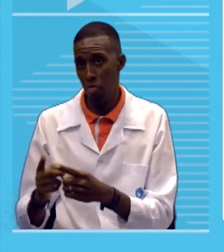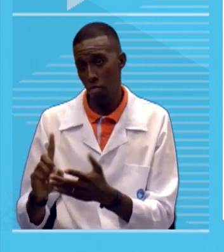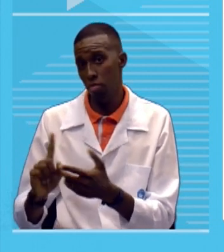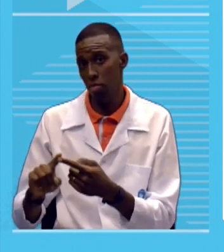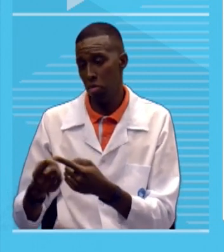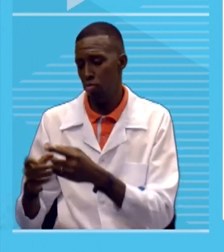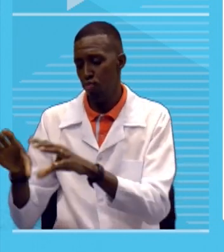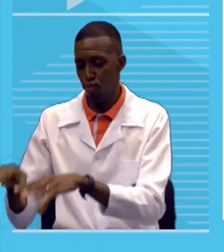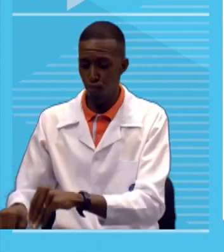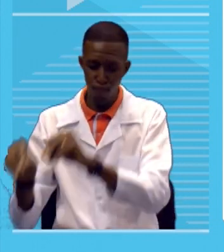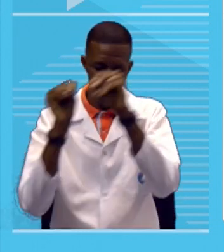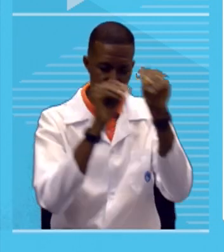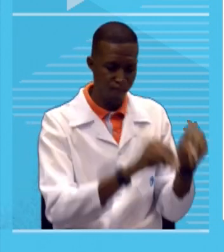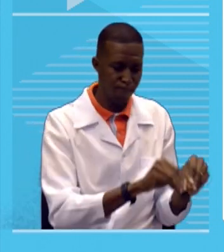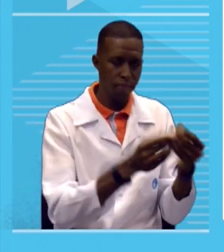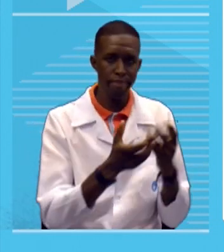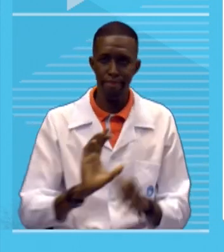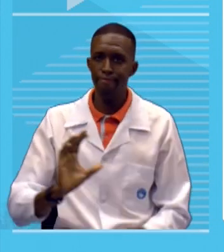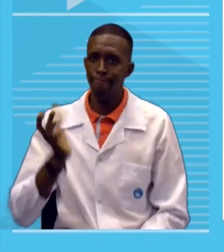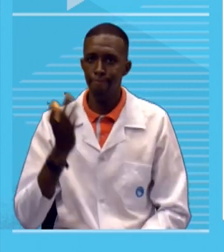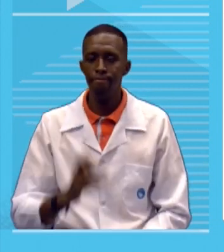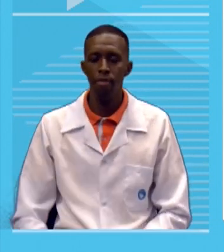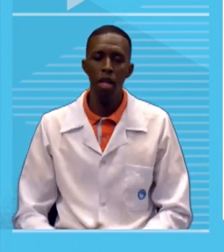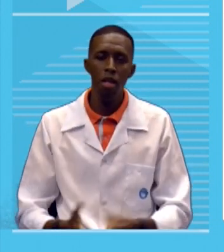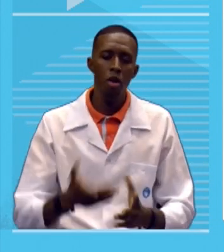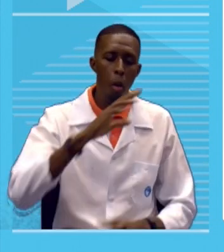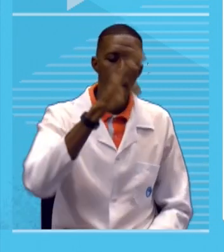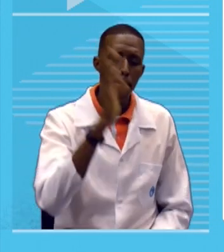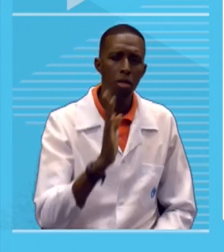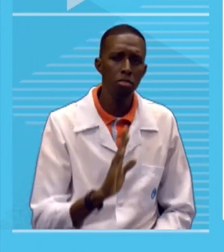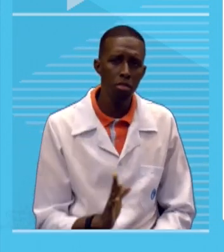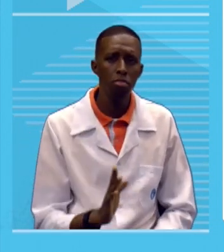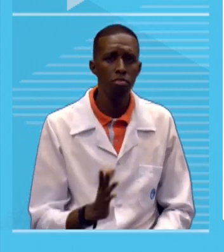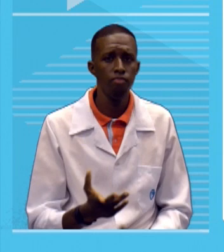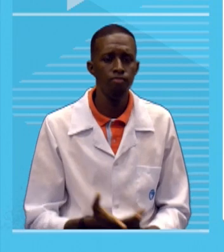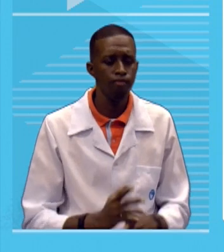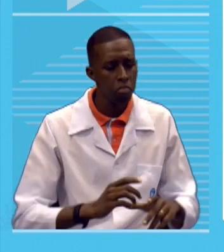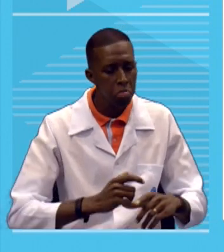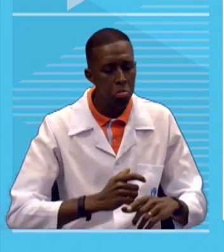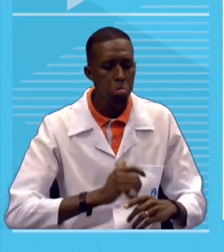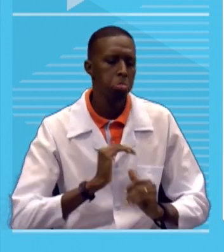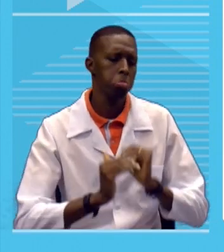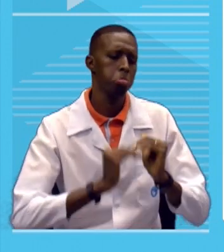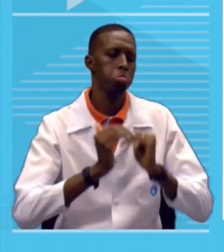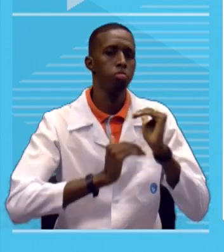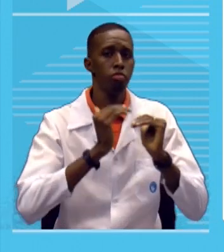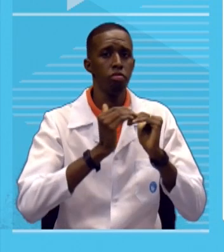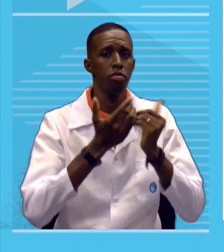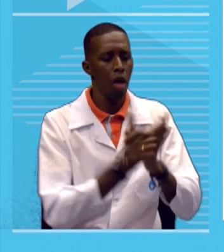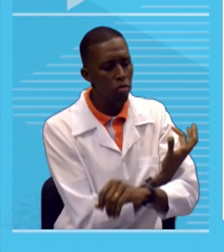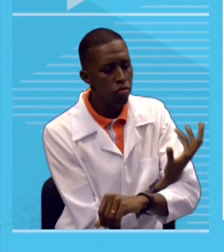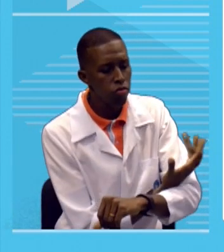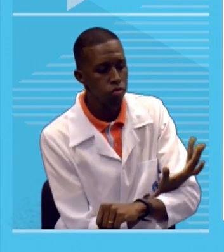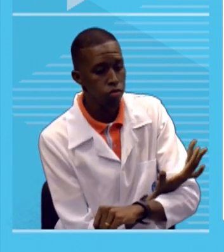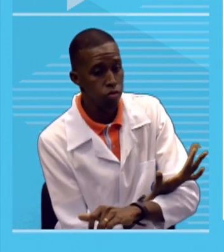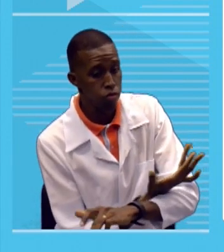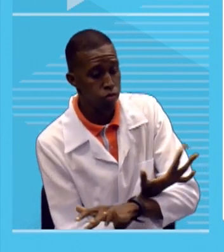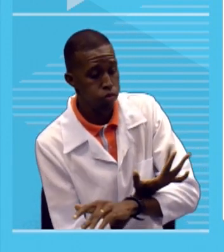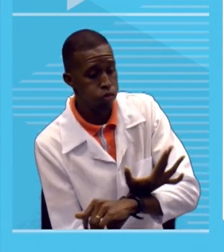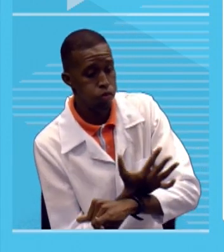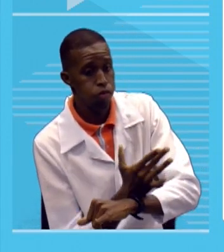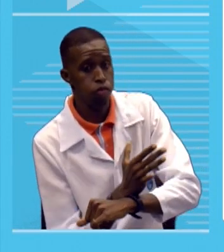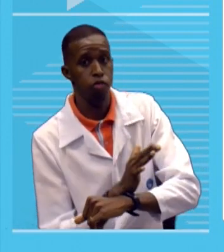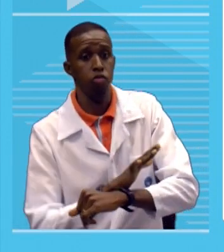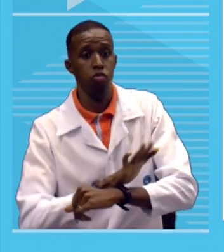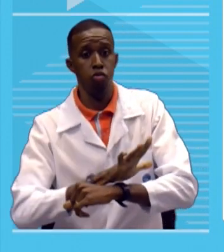torne cada vez mais urbano. Então, vamos aqui analisar essa urbanização durante o século XX e aí